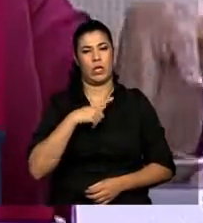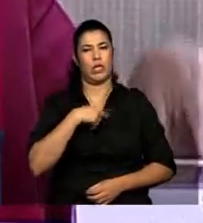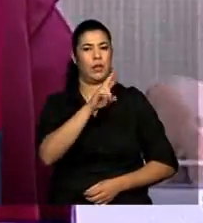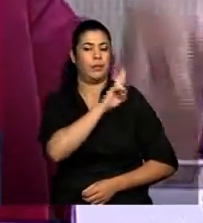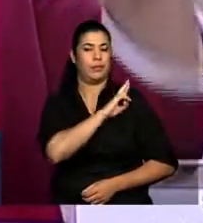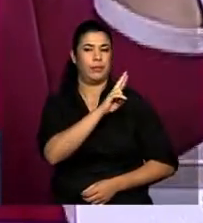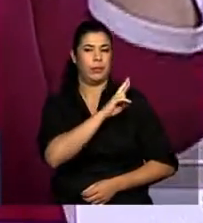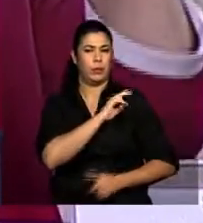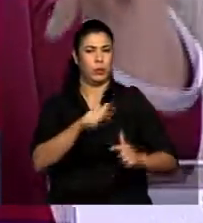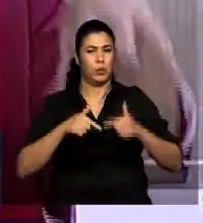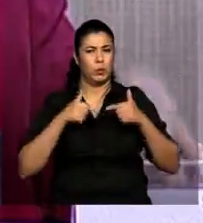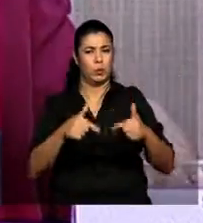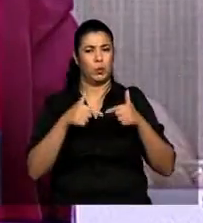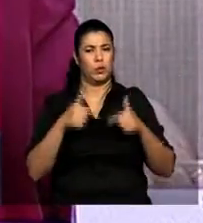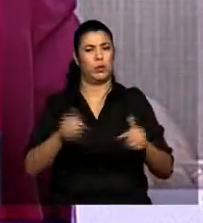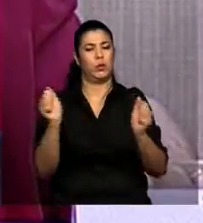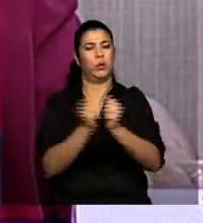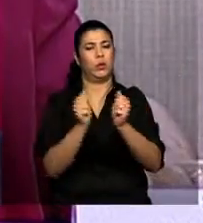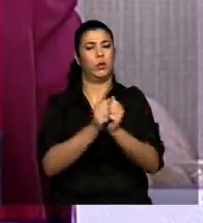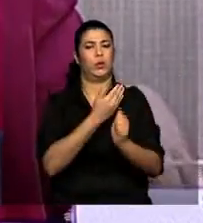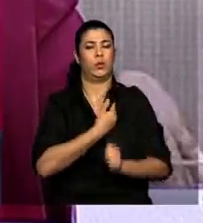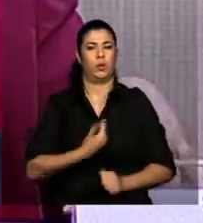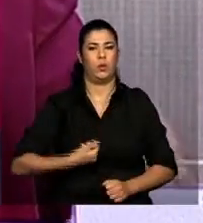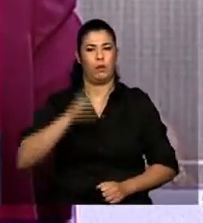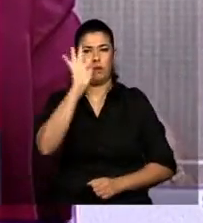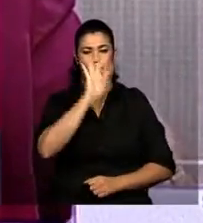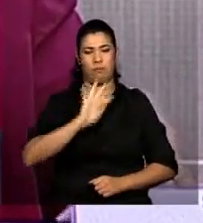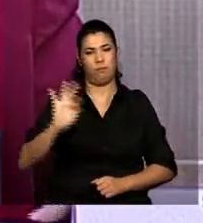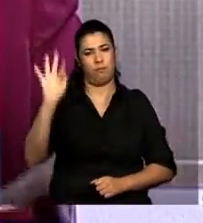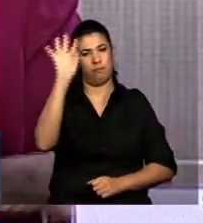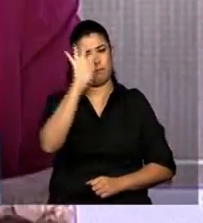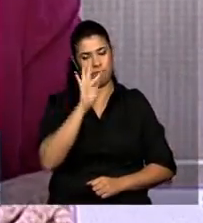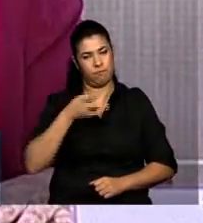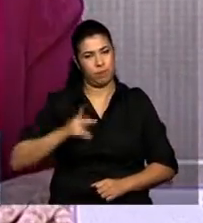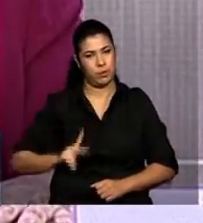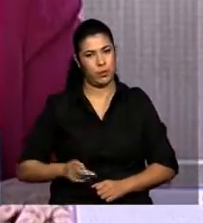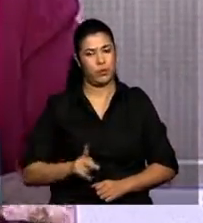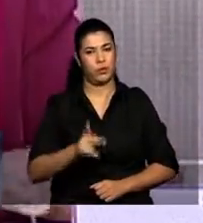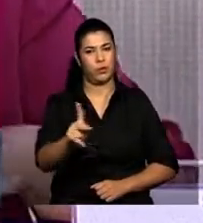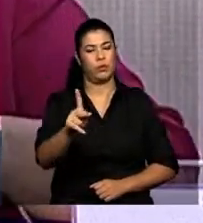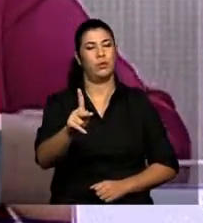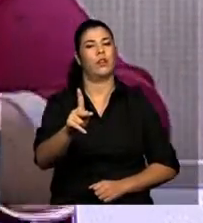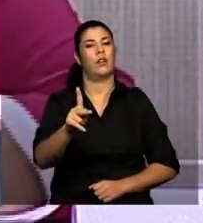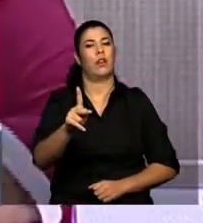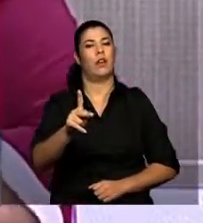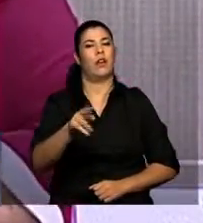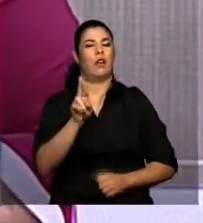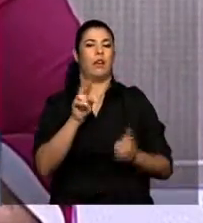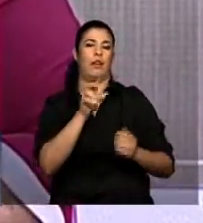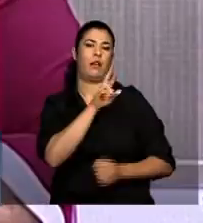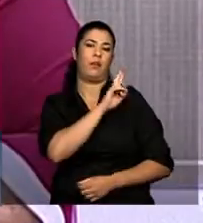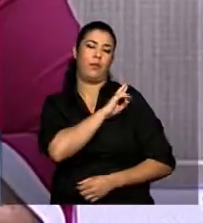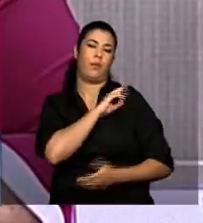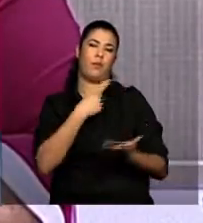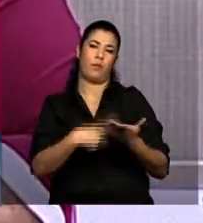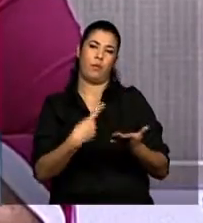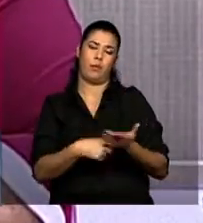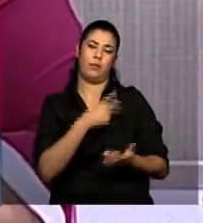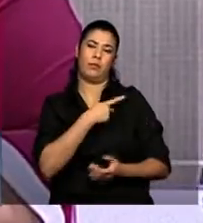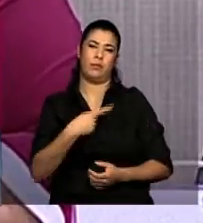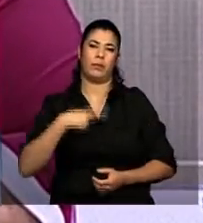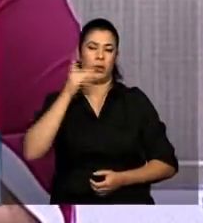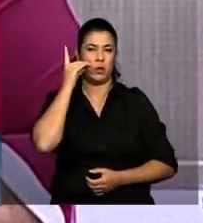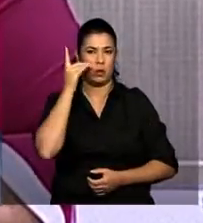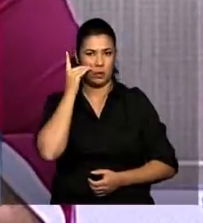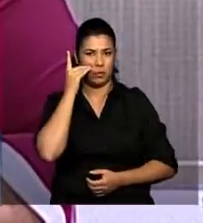governabilidade, da alçada do governo federal, nós darmos consequência a este compromisso da presidenta Dilma. E,